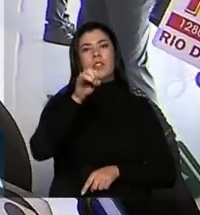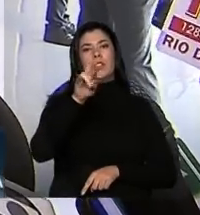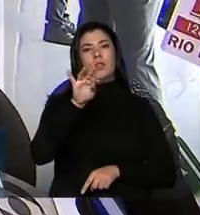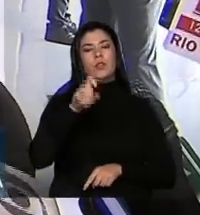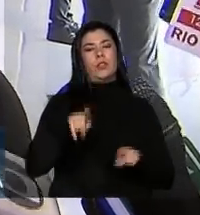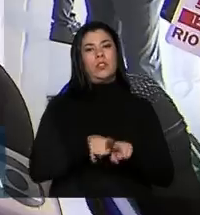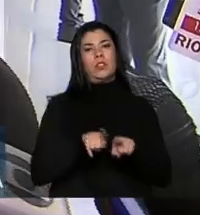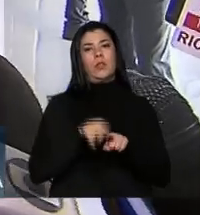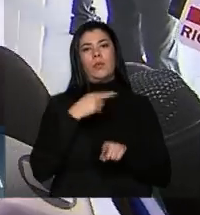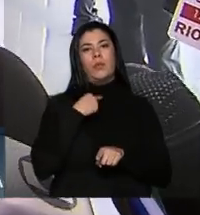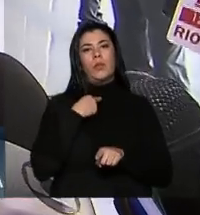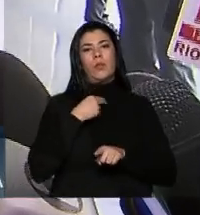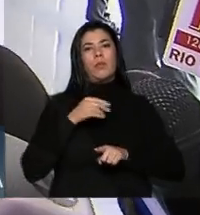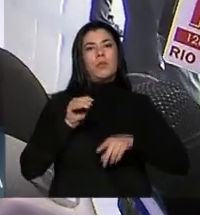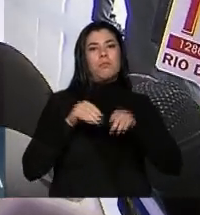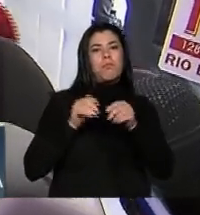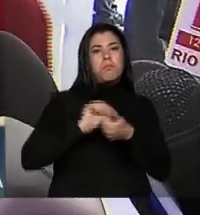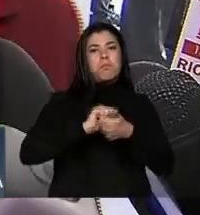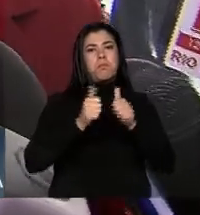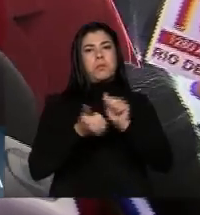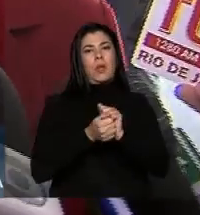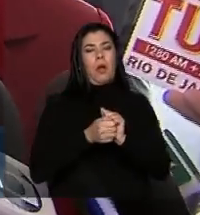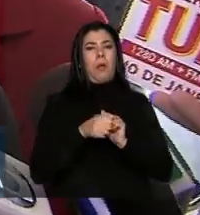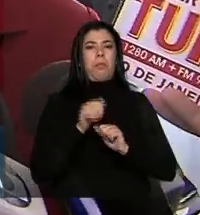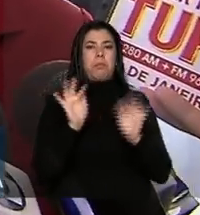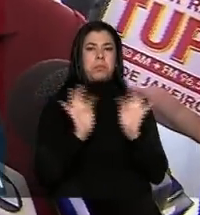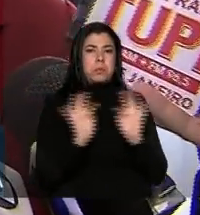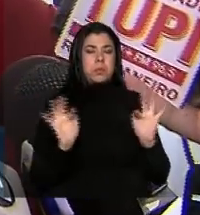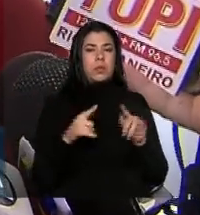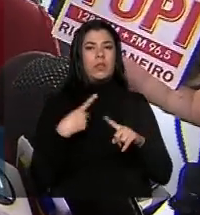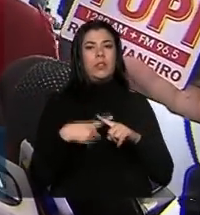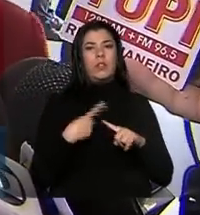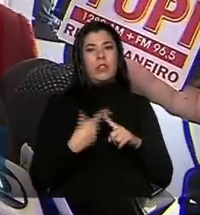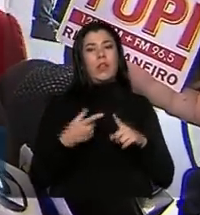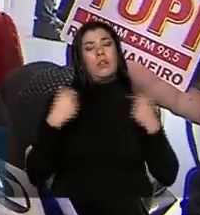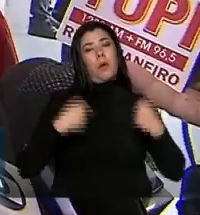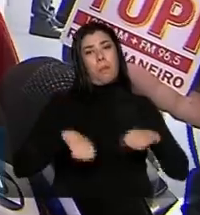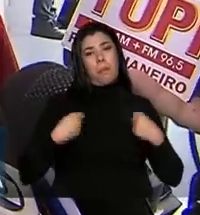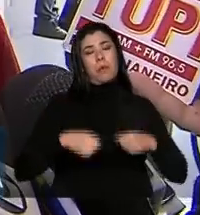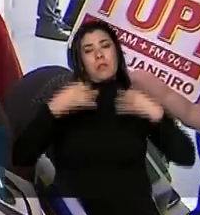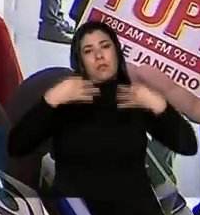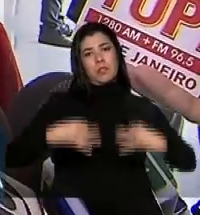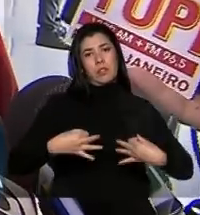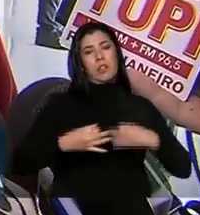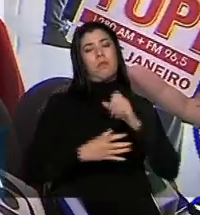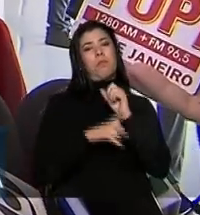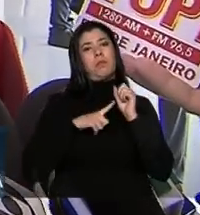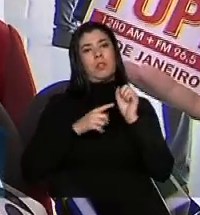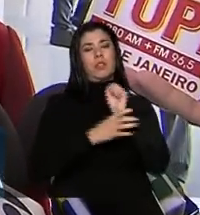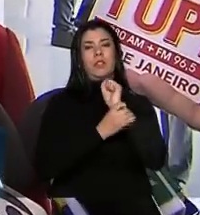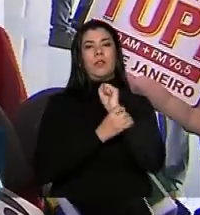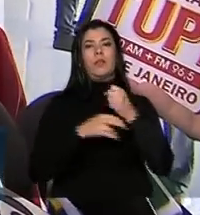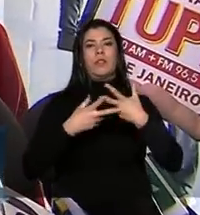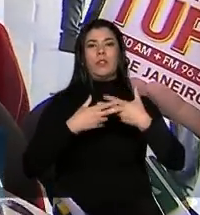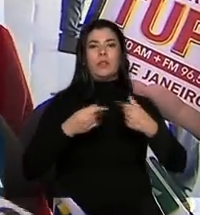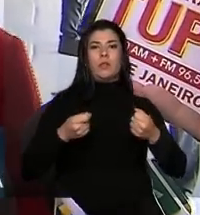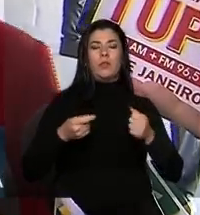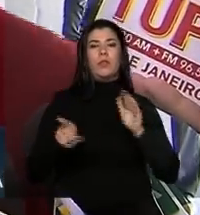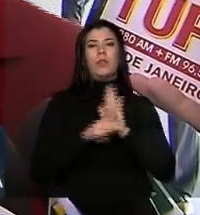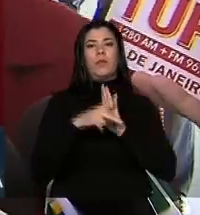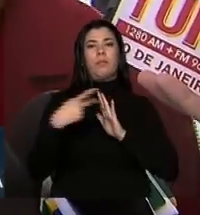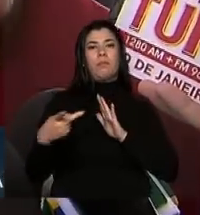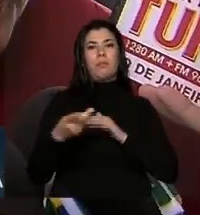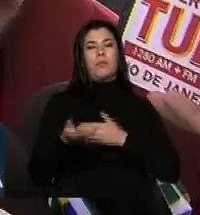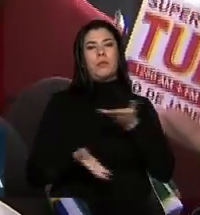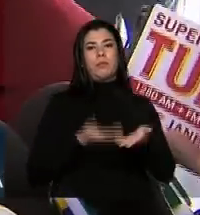flexível demais, no sentido nem frágil demais, que não seja aquele necessário para garantir que as contas públicas